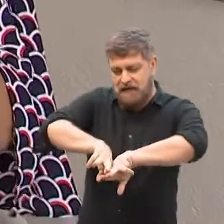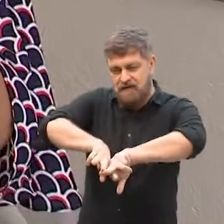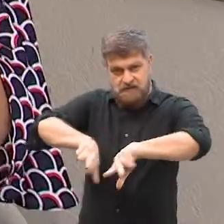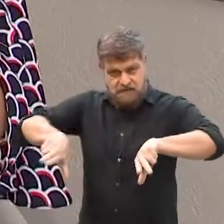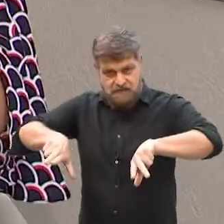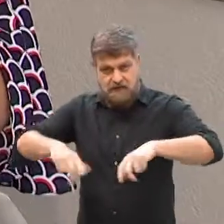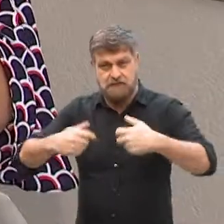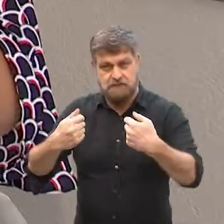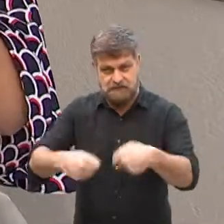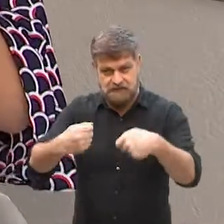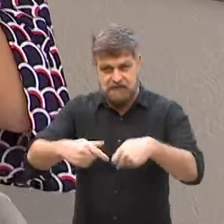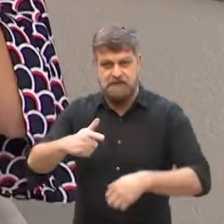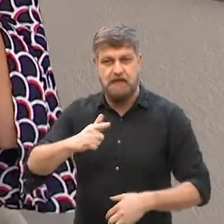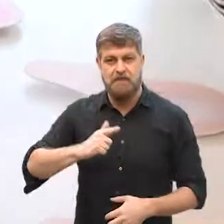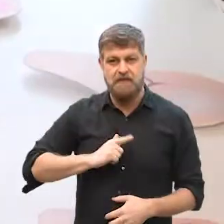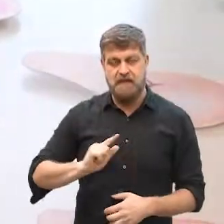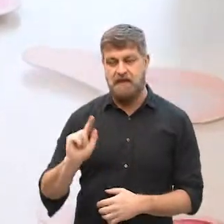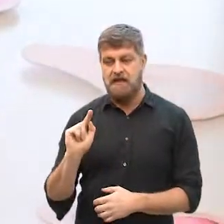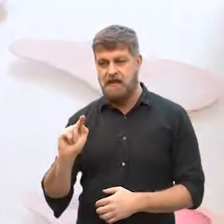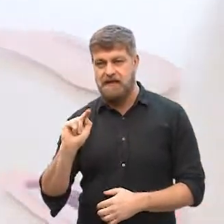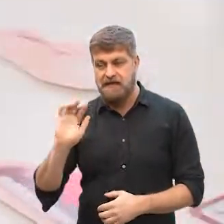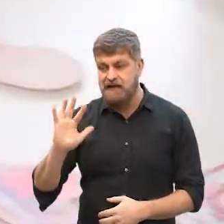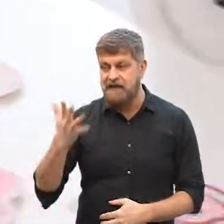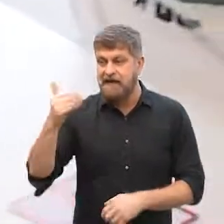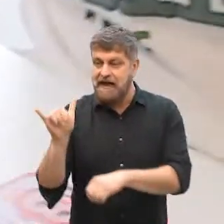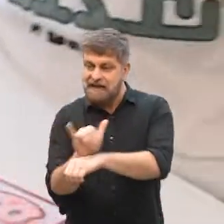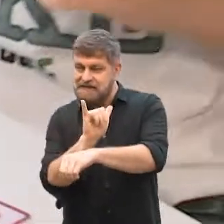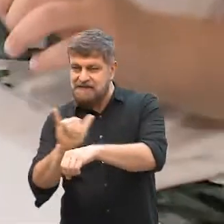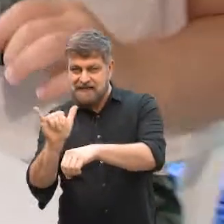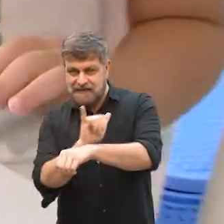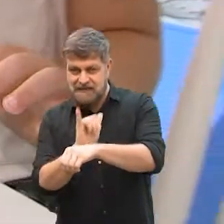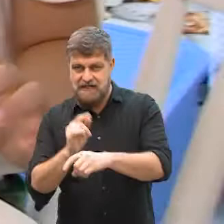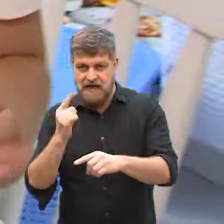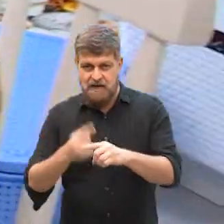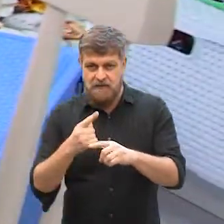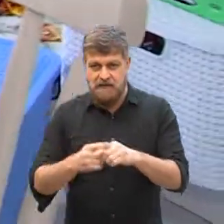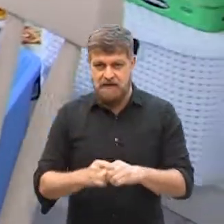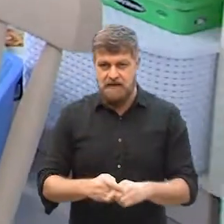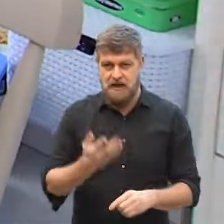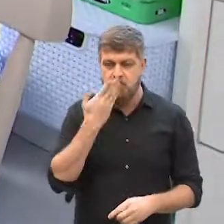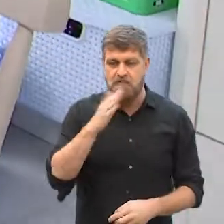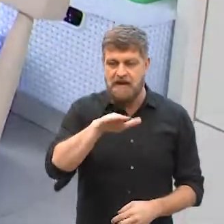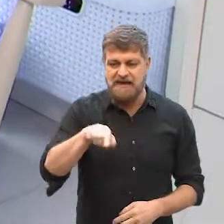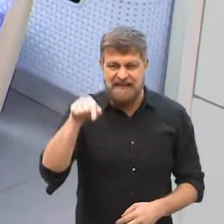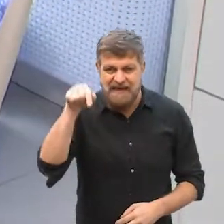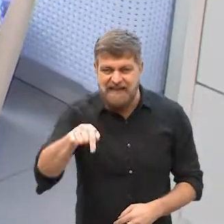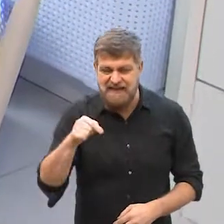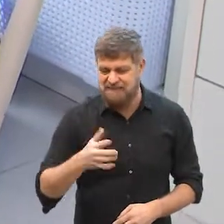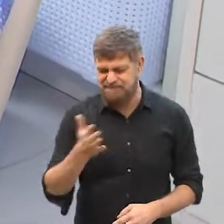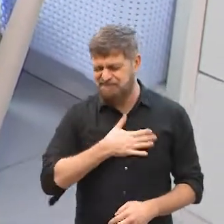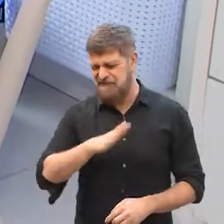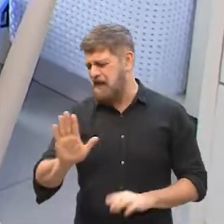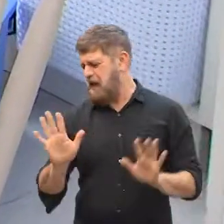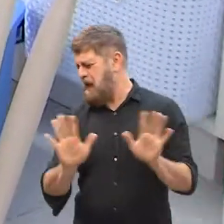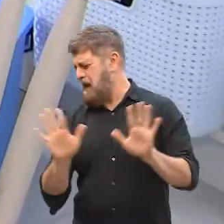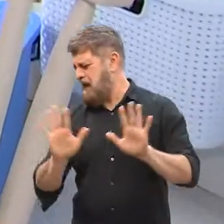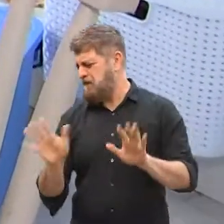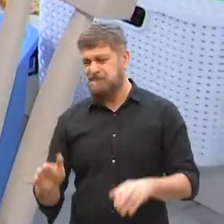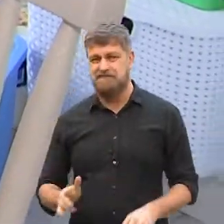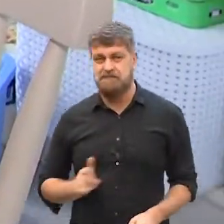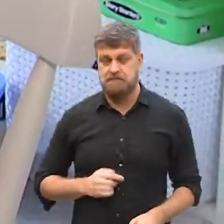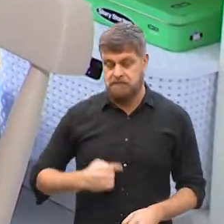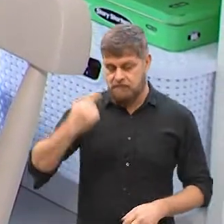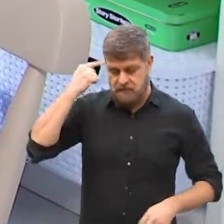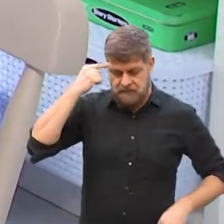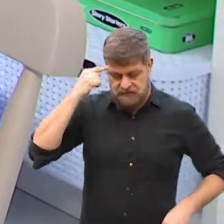e aí você tem que criar estratégias diferentes, porque você lida com uma criança, às vezes ele não topa fazer exatamente aquilo que você quer, então